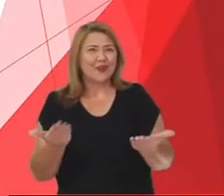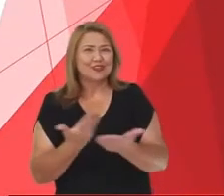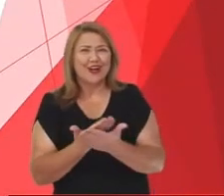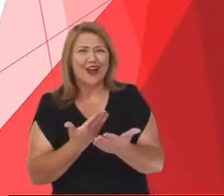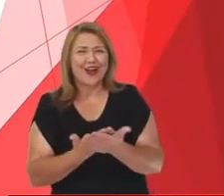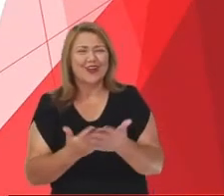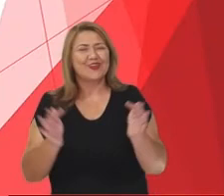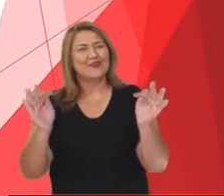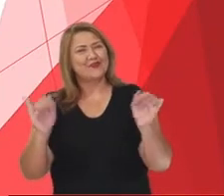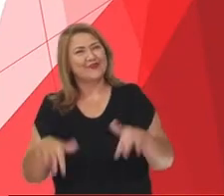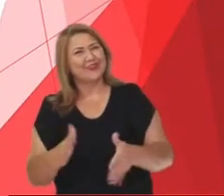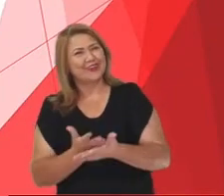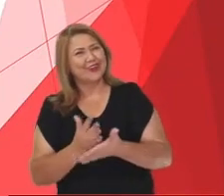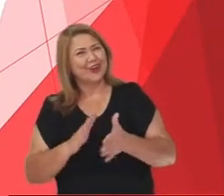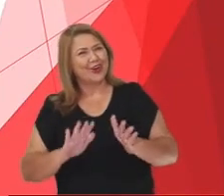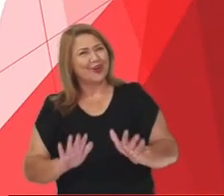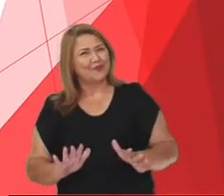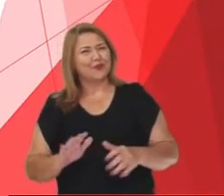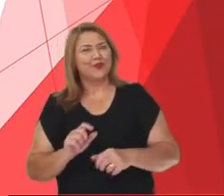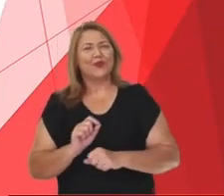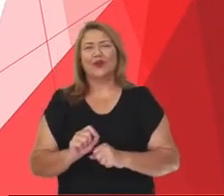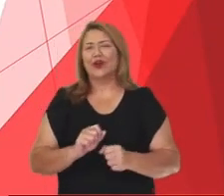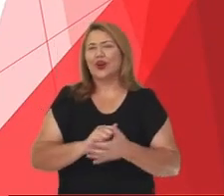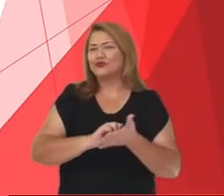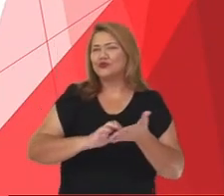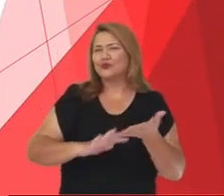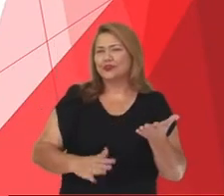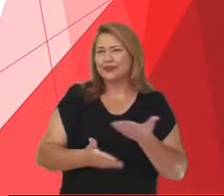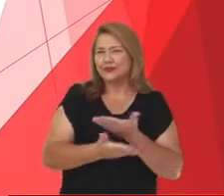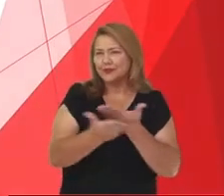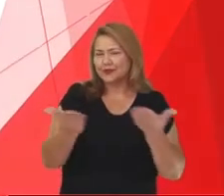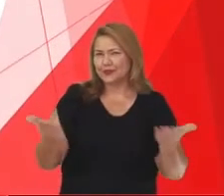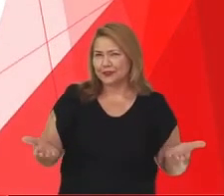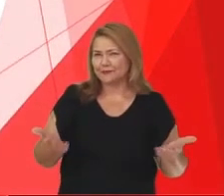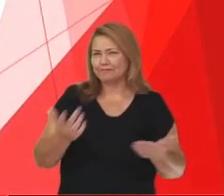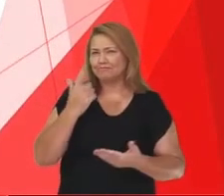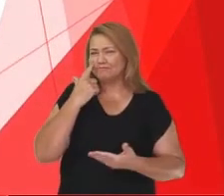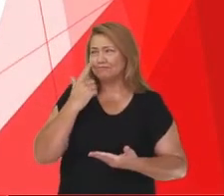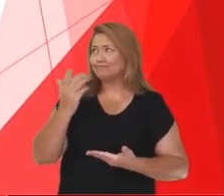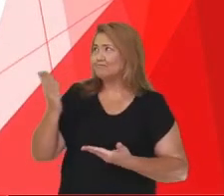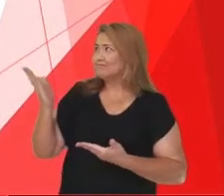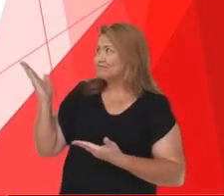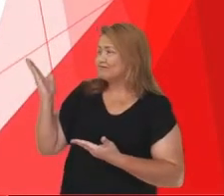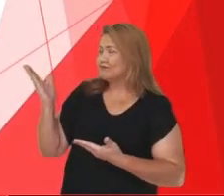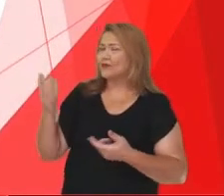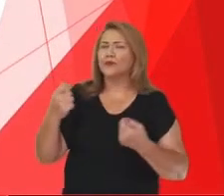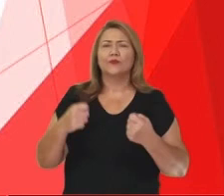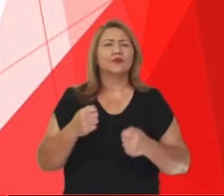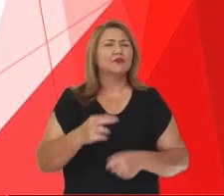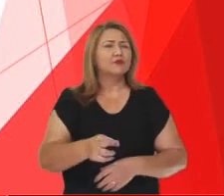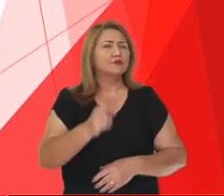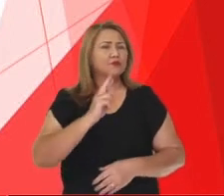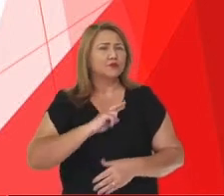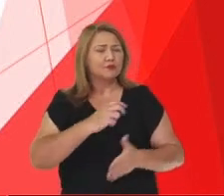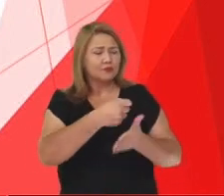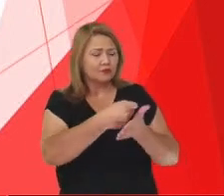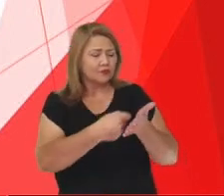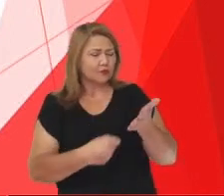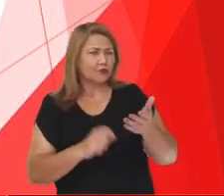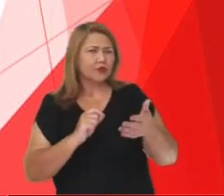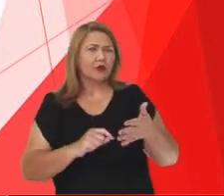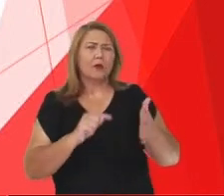hoje vai ficando por aqui e eu já deixo uma atividade para vocês. Olha aí, eu preciso que vocês me digam quais são